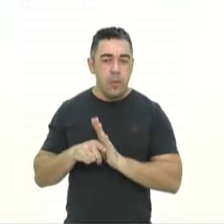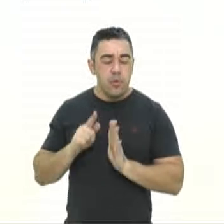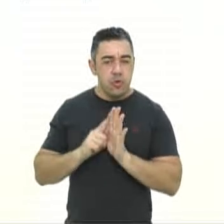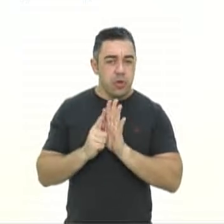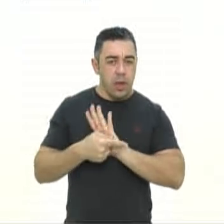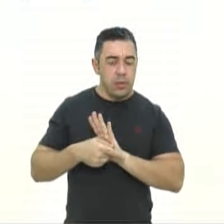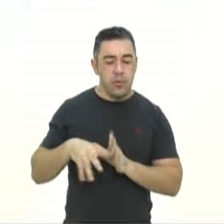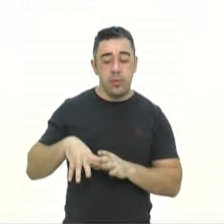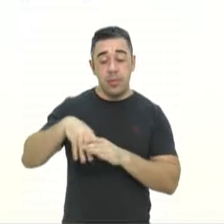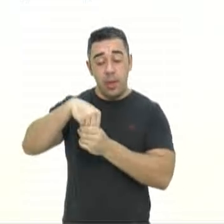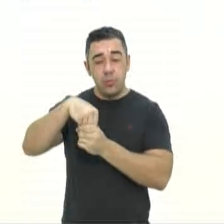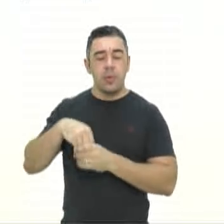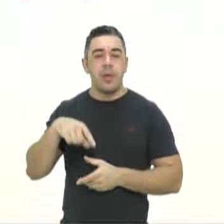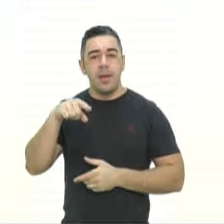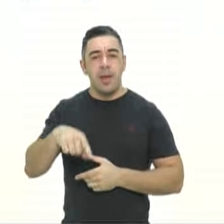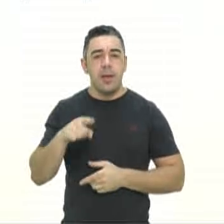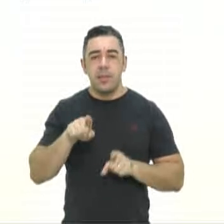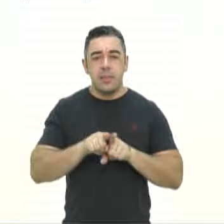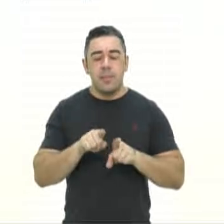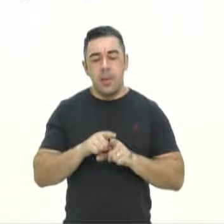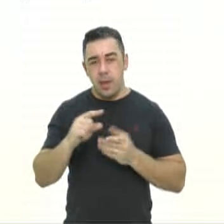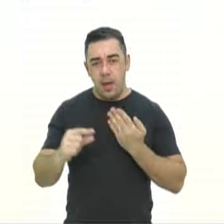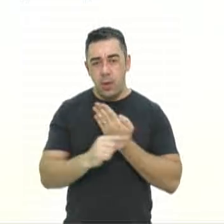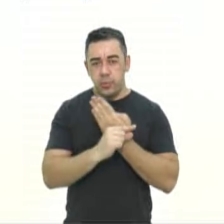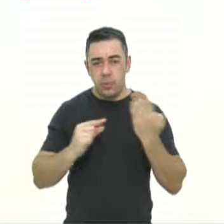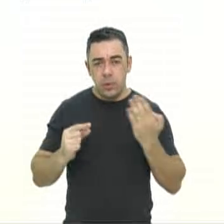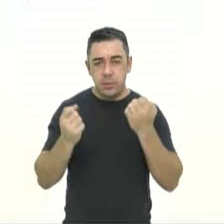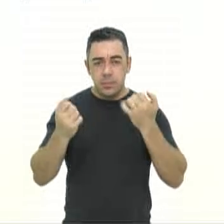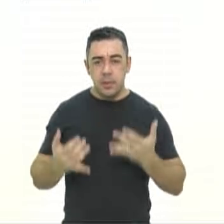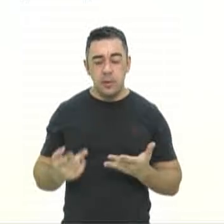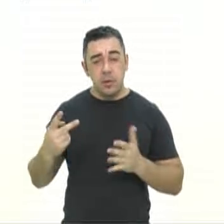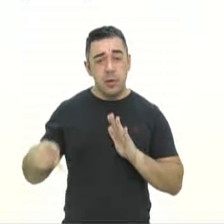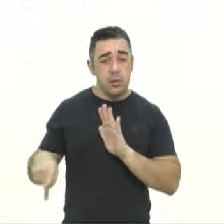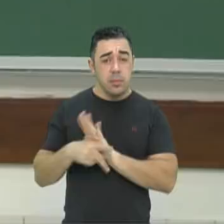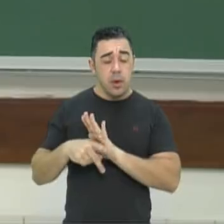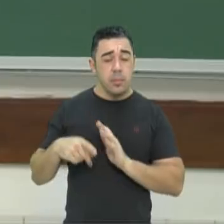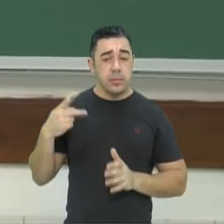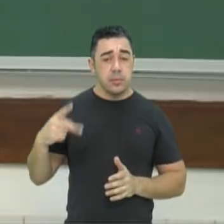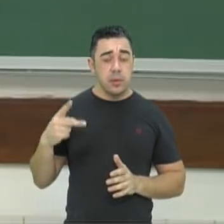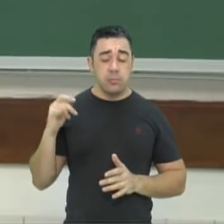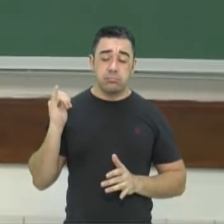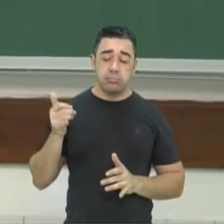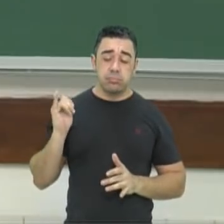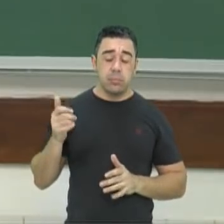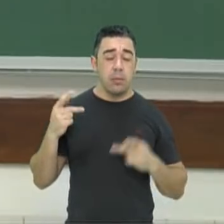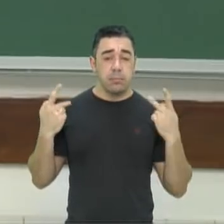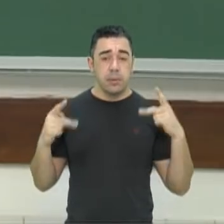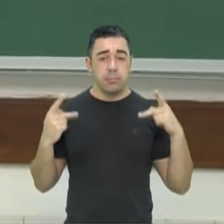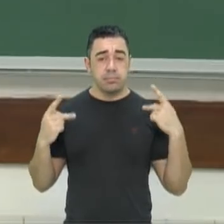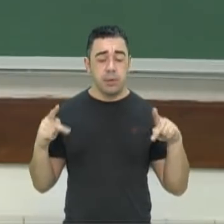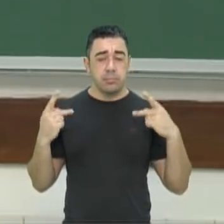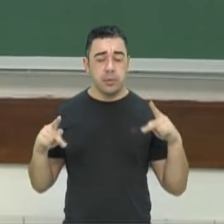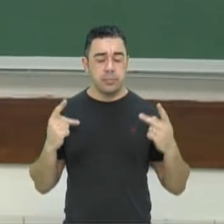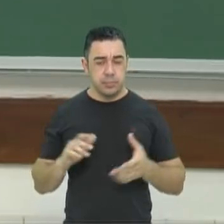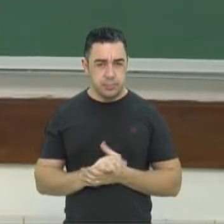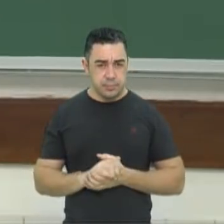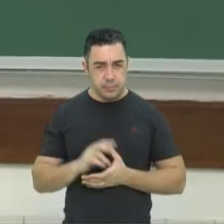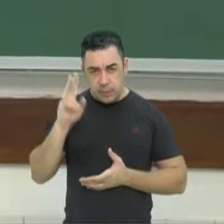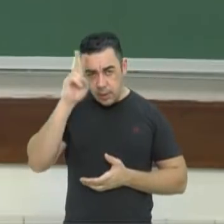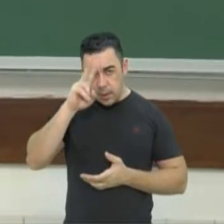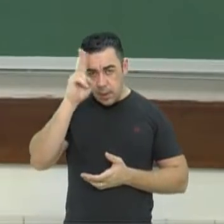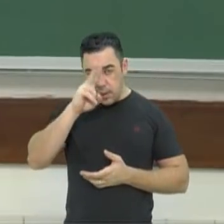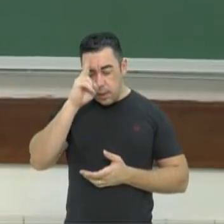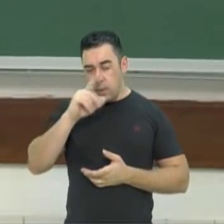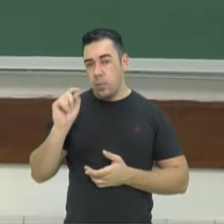gênero e também do locutor escrevendo sobre a sua própria função. Qual é a função do locutor? O pregador. Lembram, então, da